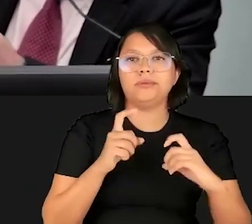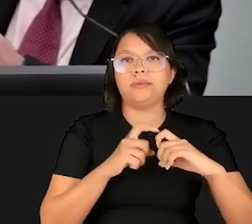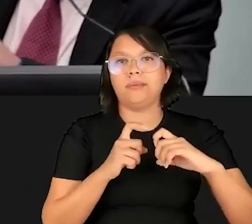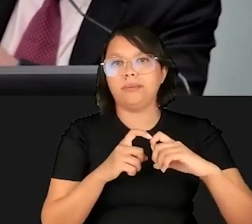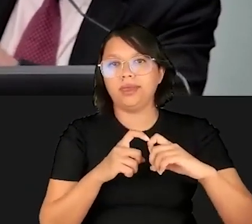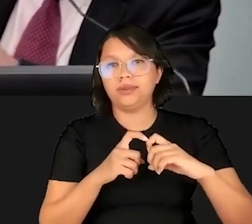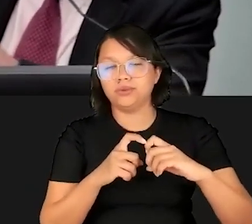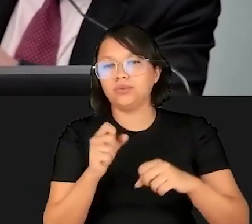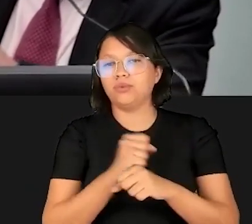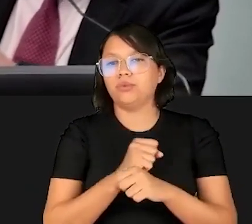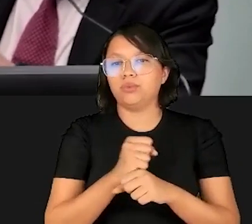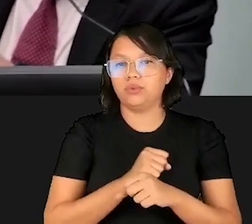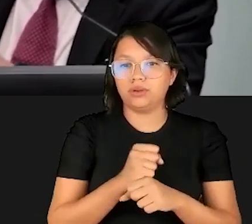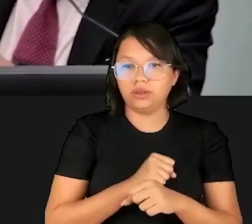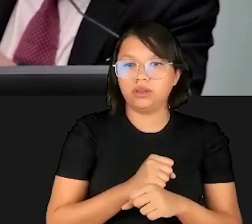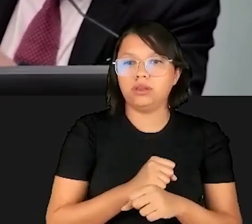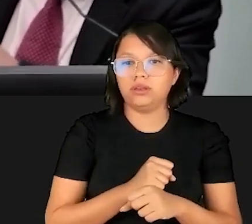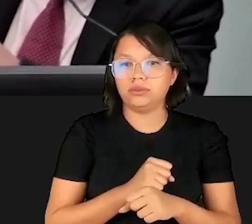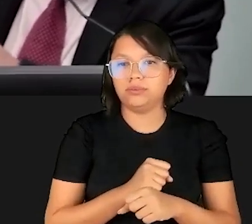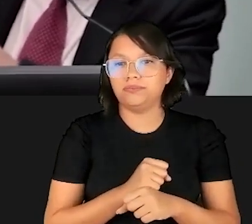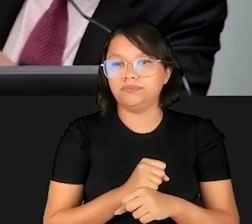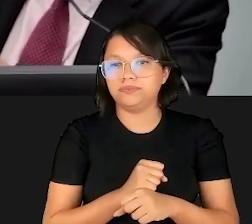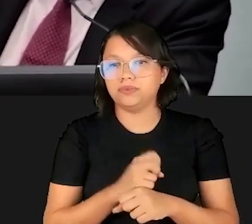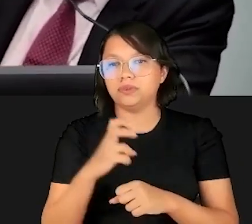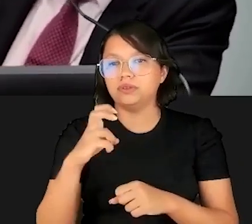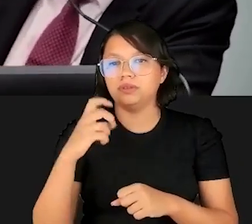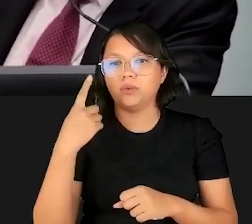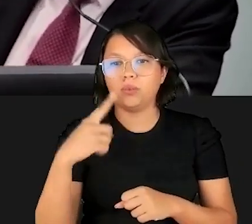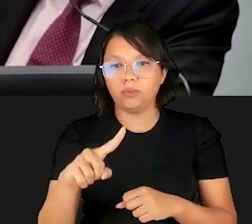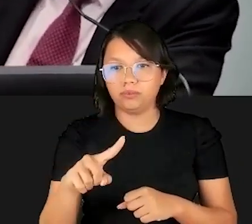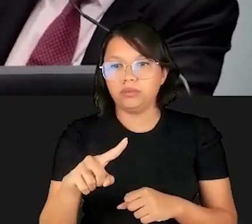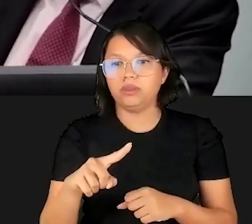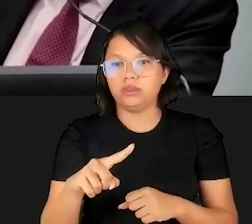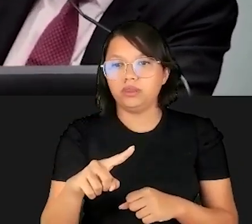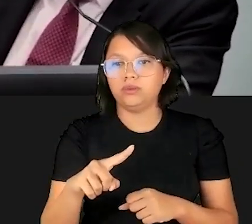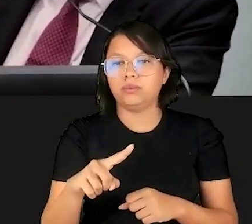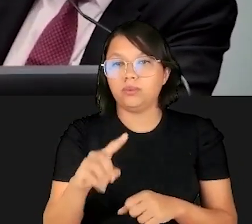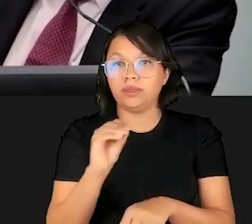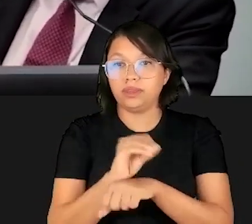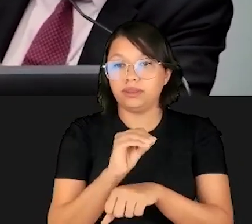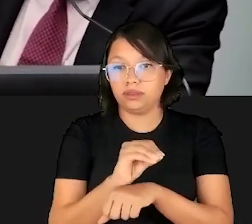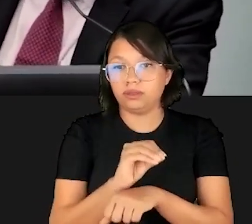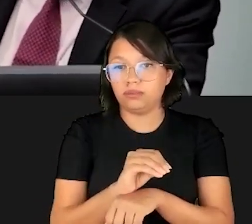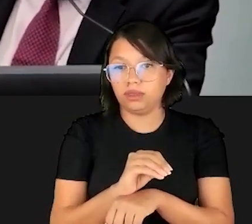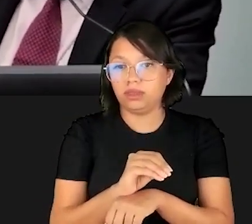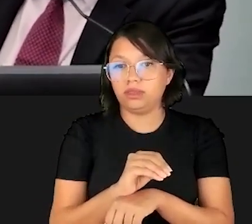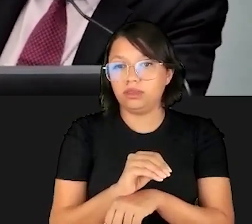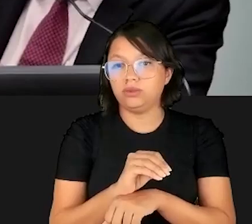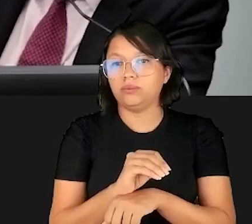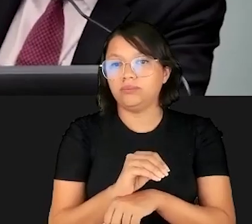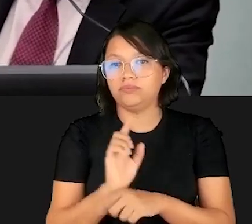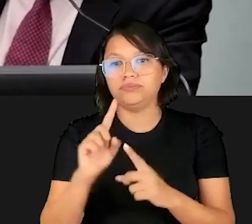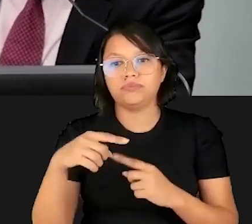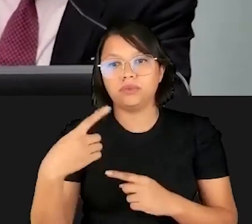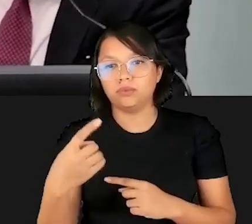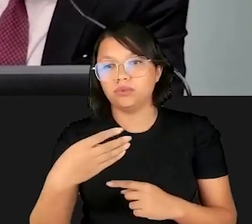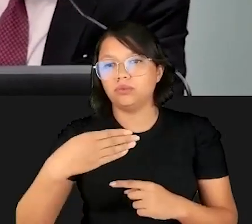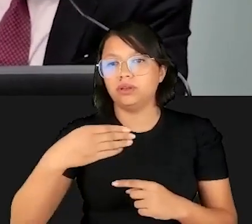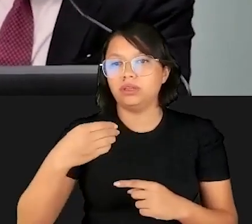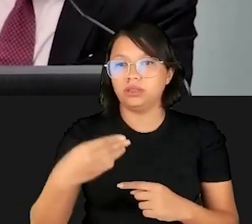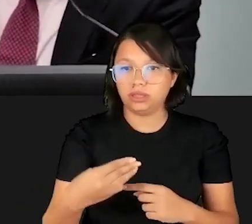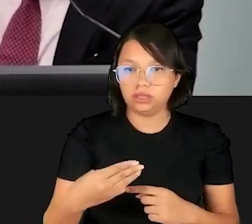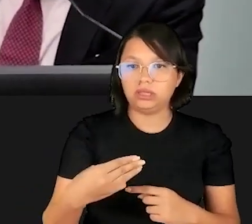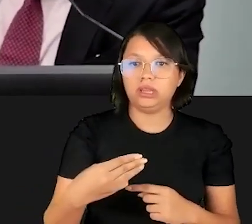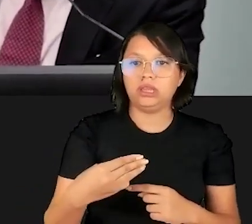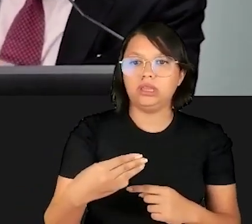por ano, fazer pelo menos 5.292. De onde é que eles tiraram esse 92? Eu não sei, viu, doutor Djalma, mas é o que está na